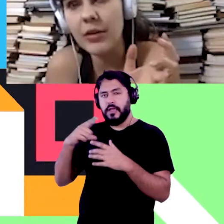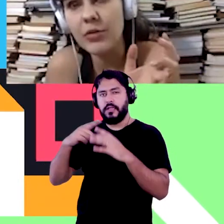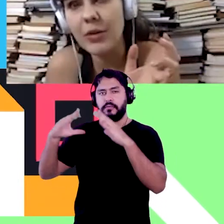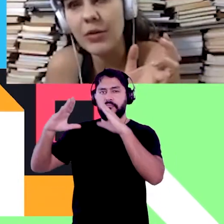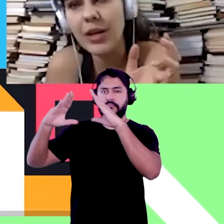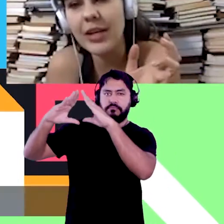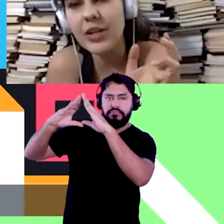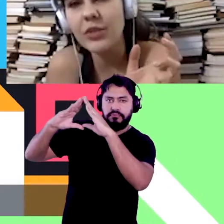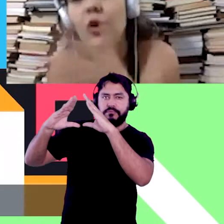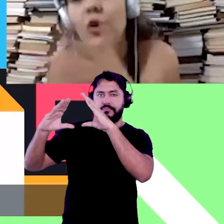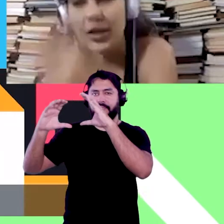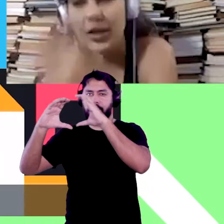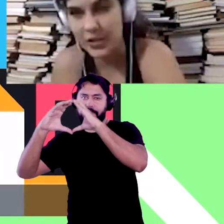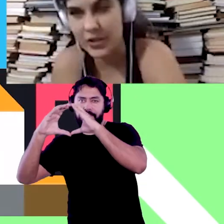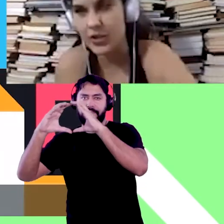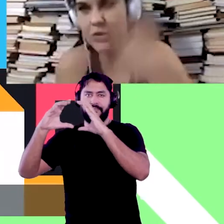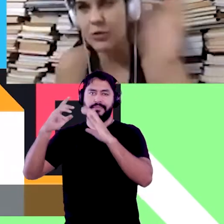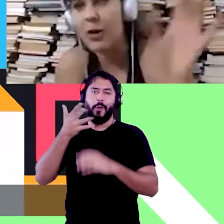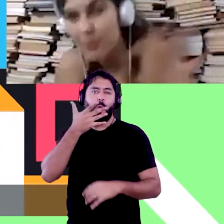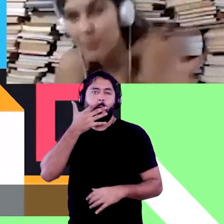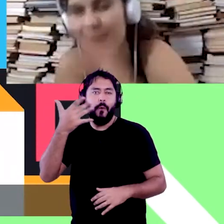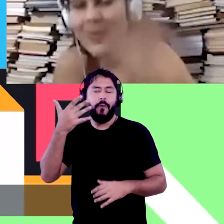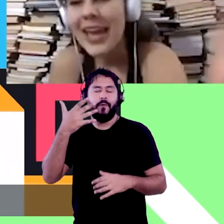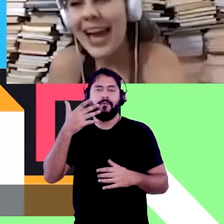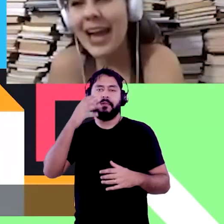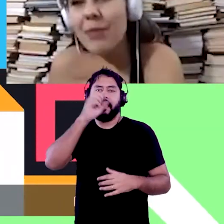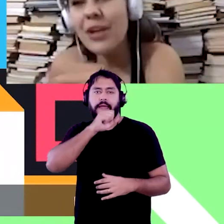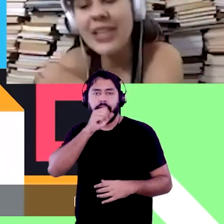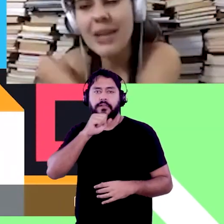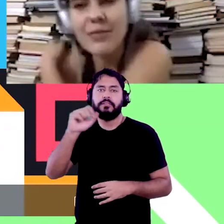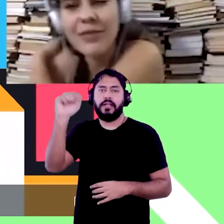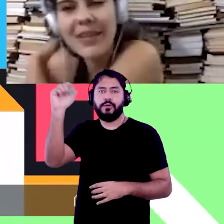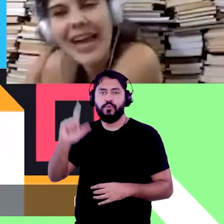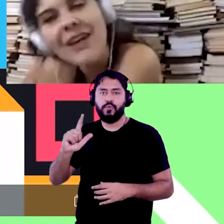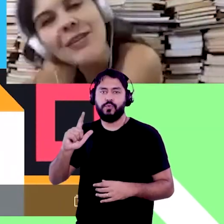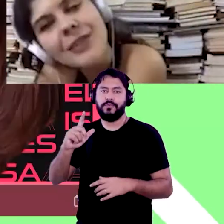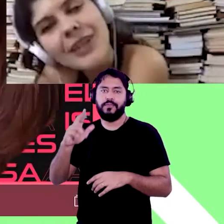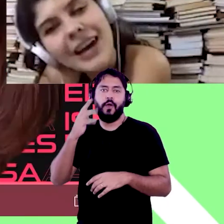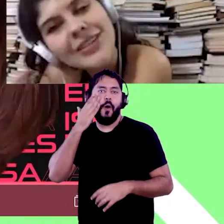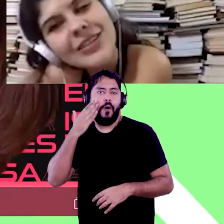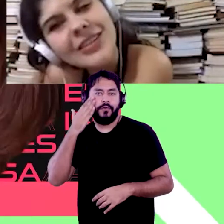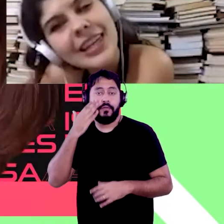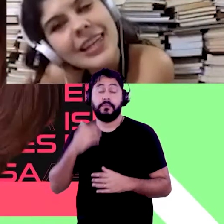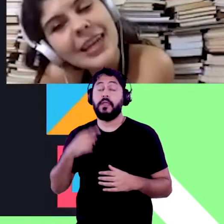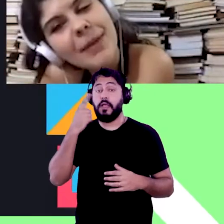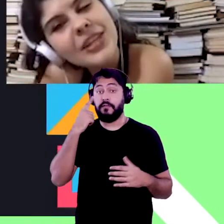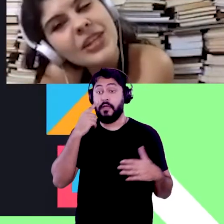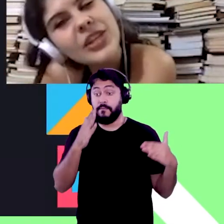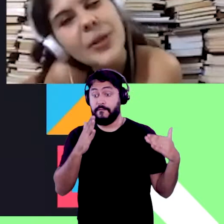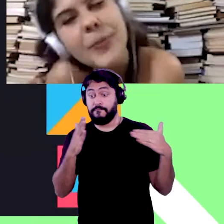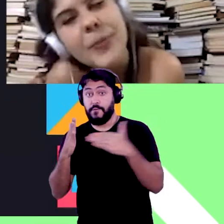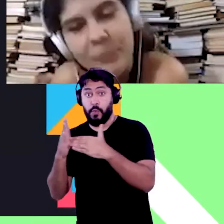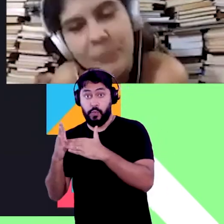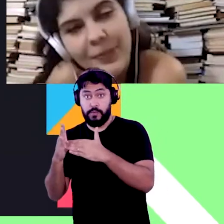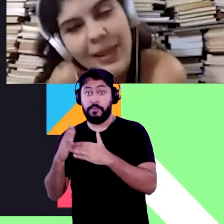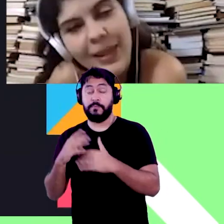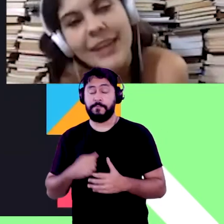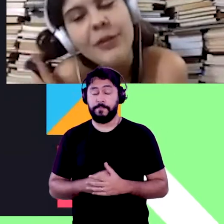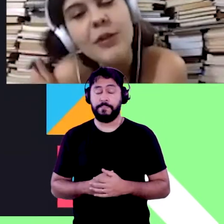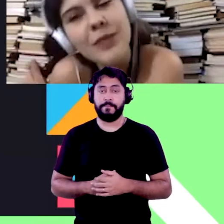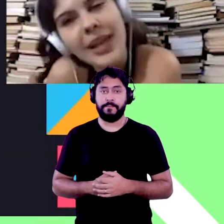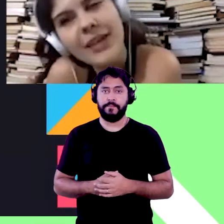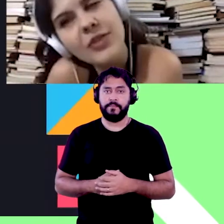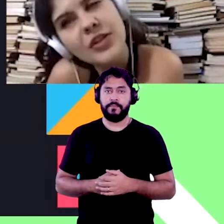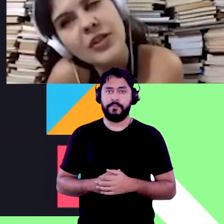que é a última cor? Laranja, azul e rosa, gente, desculpa. Aí pode ir lá para o final, Cláudio, que na parte de... Aí